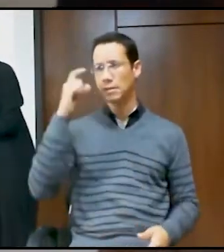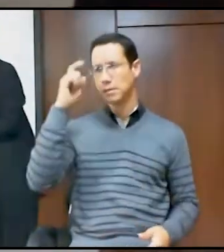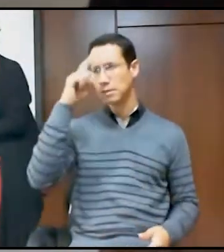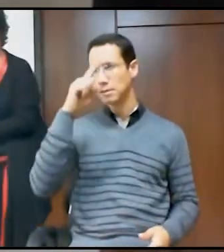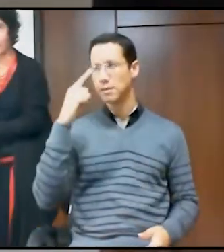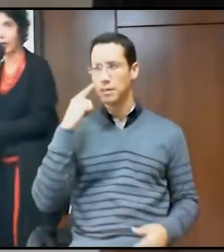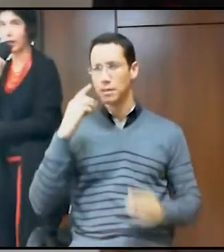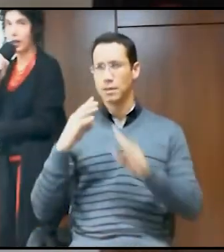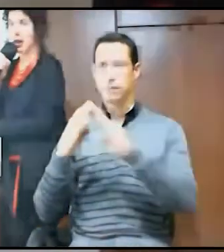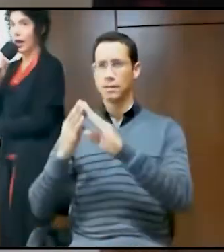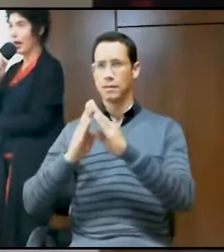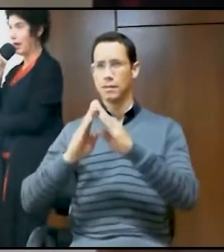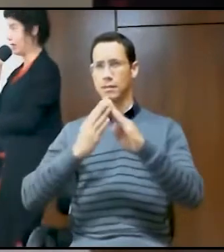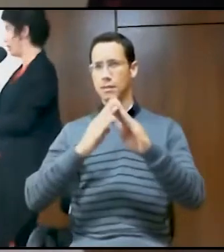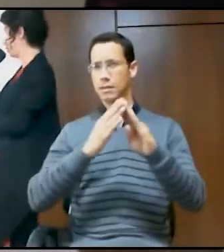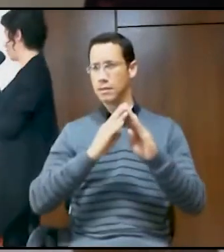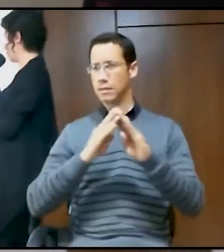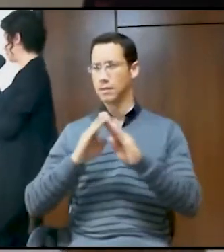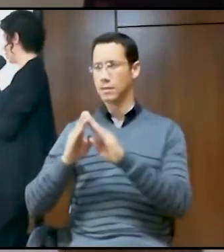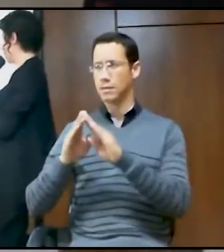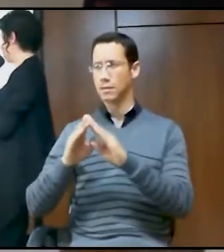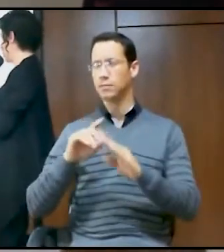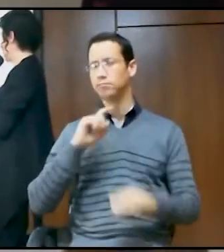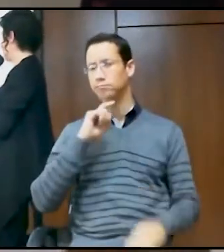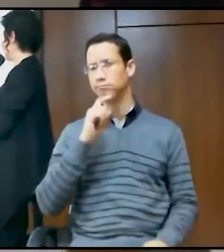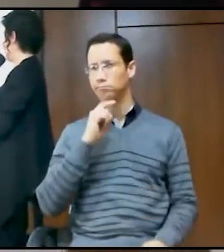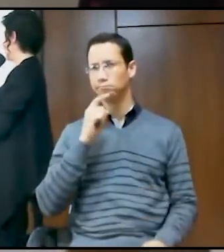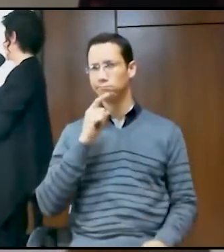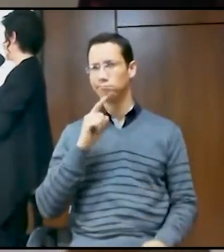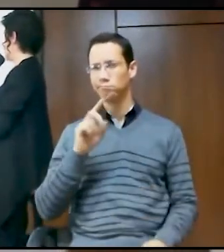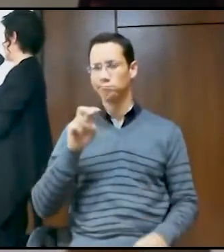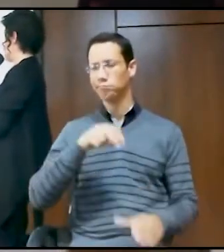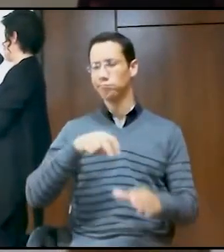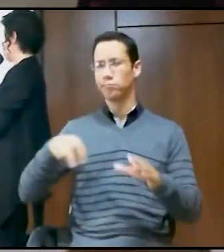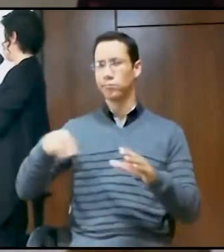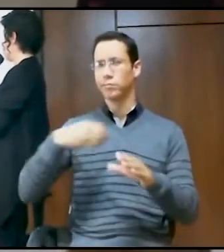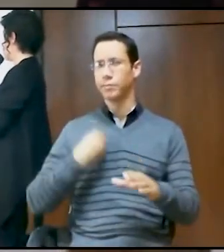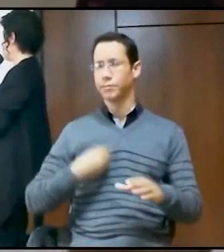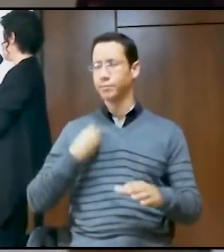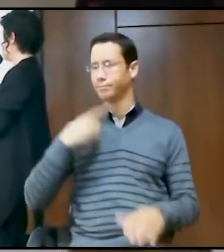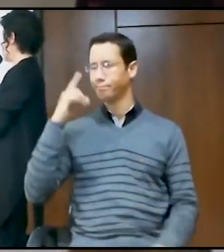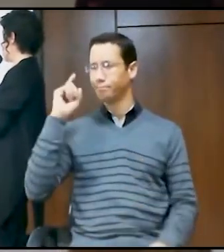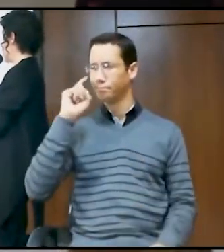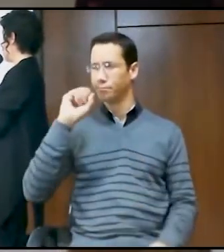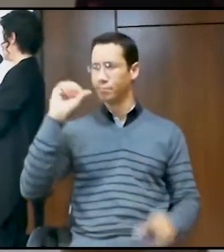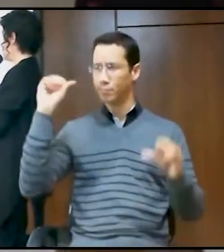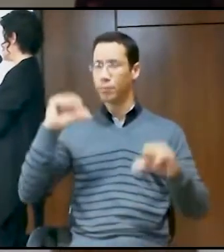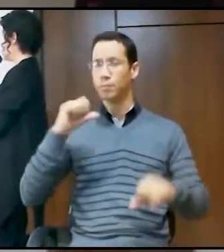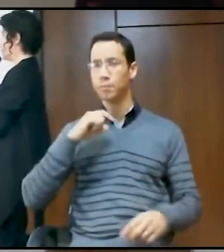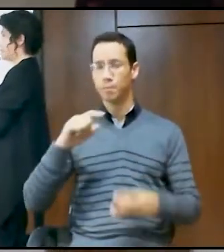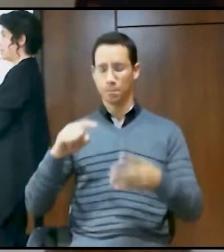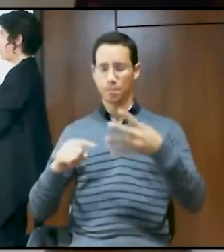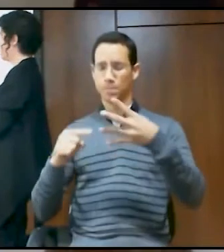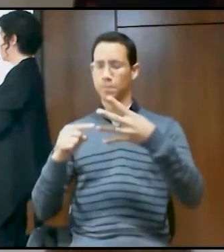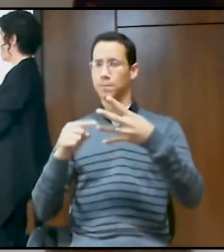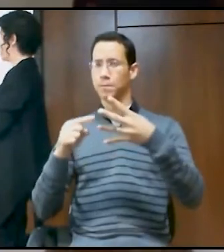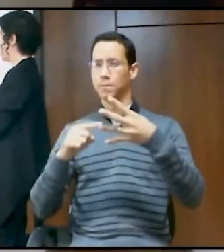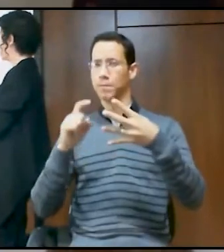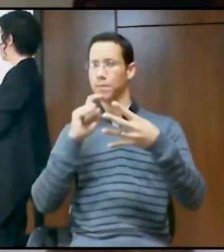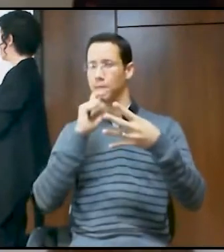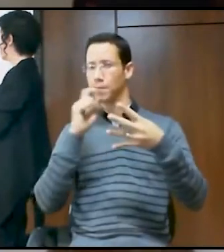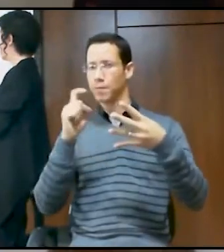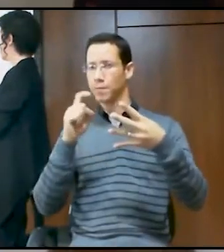são habitações que não têm condições de habitabilidade. O verdinho é adensamento excessivo, ou